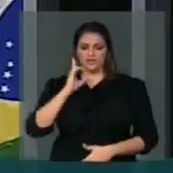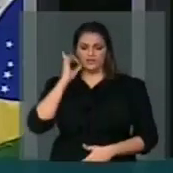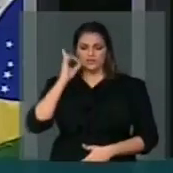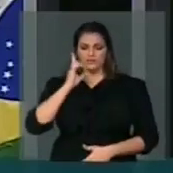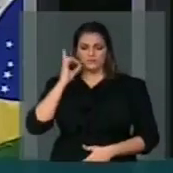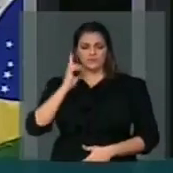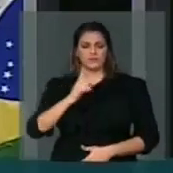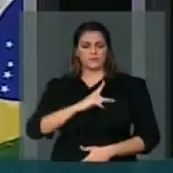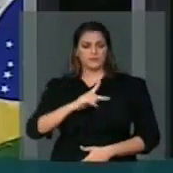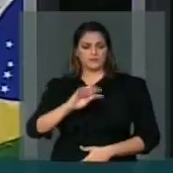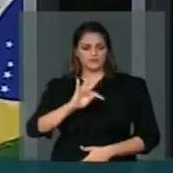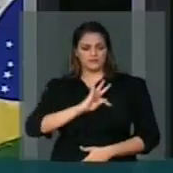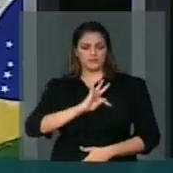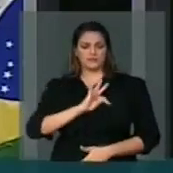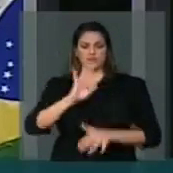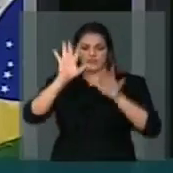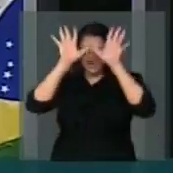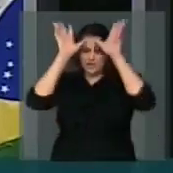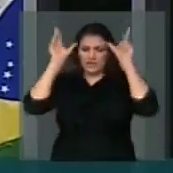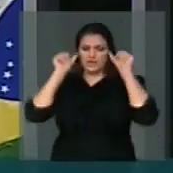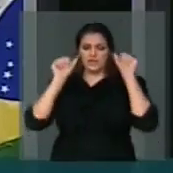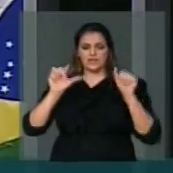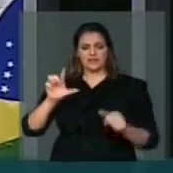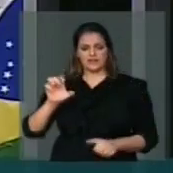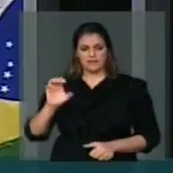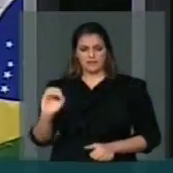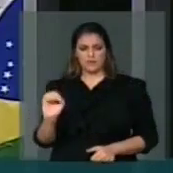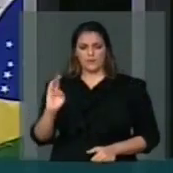do PT do Acre, Léo Brito,